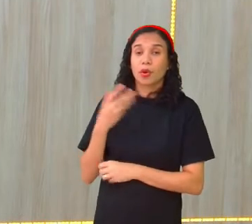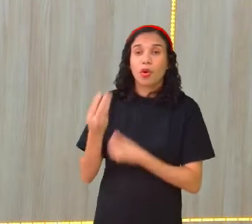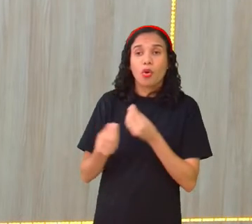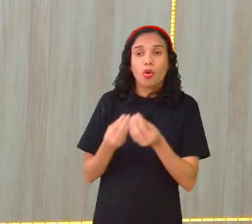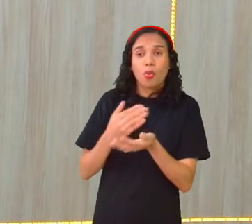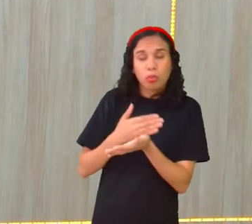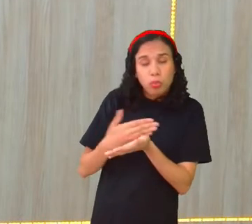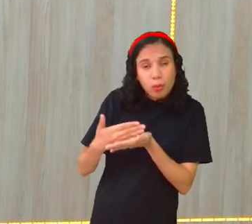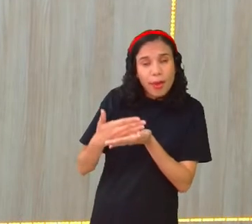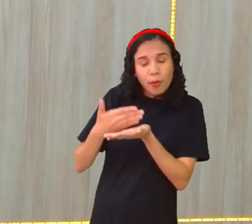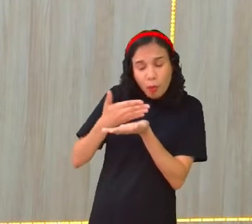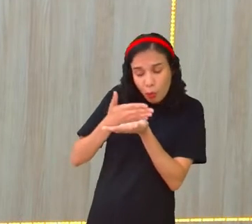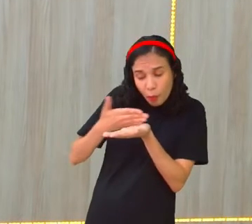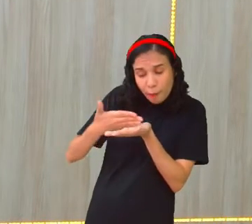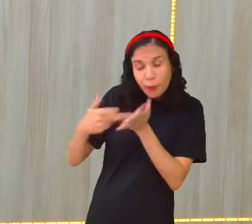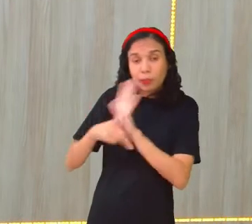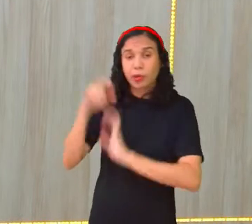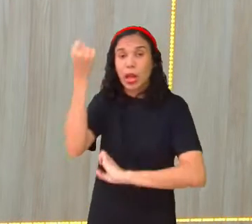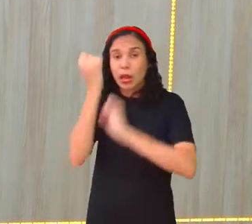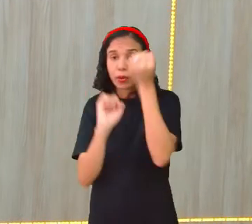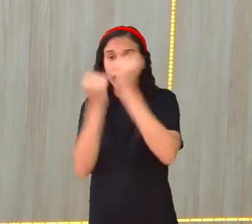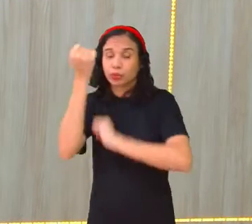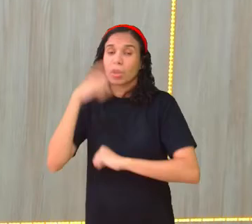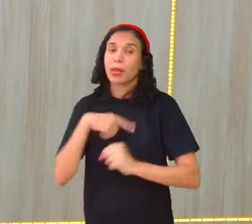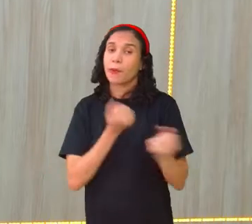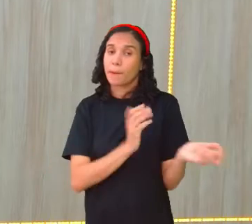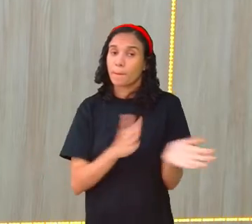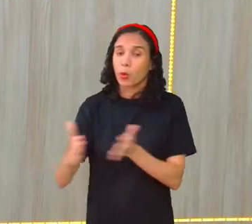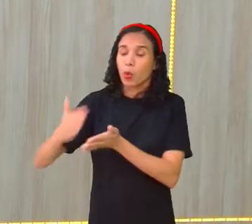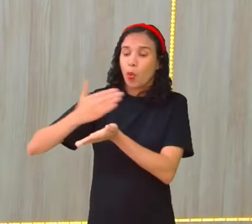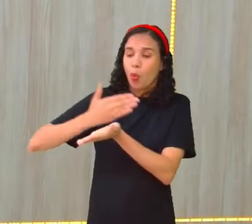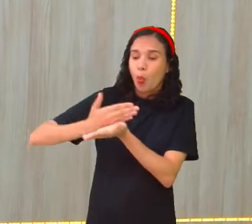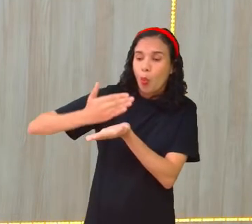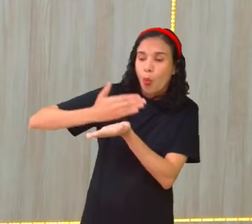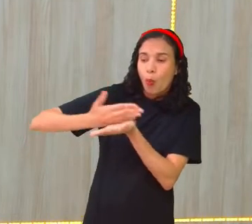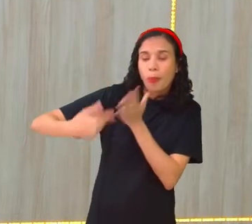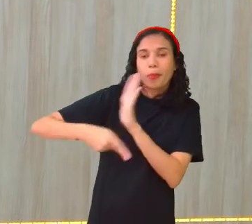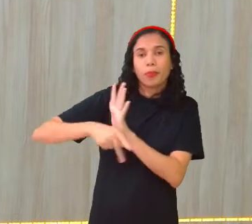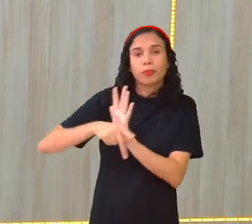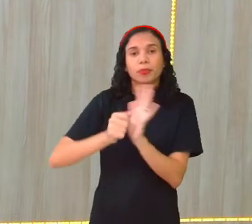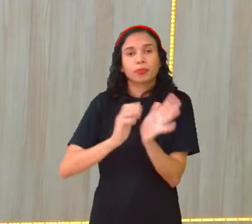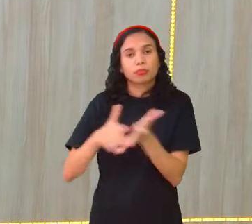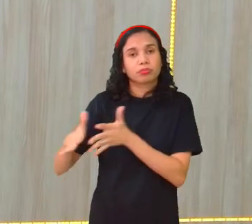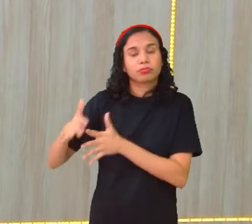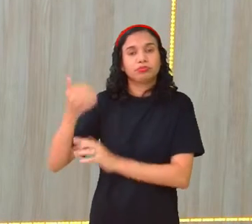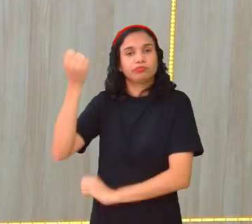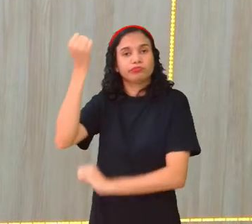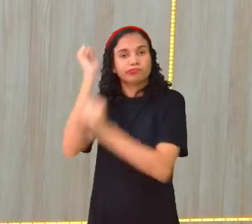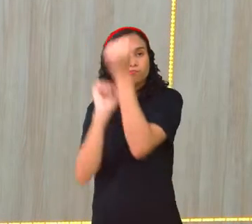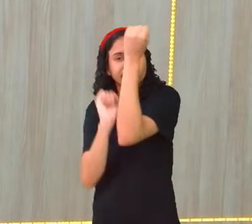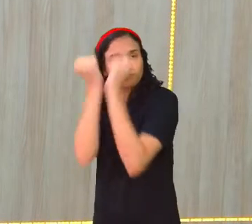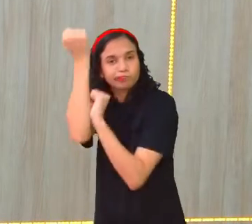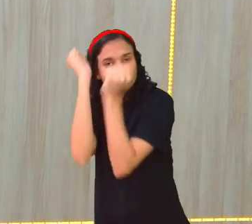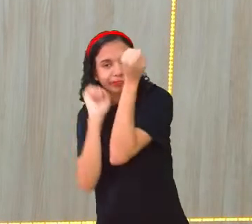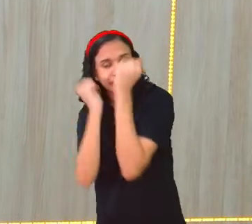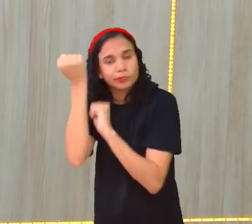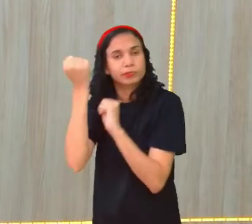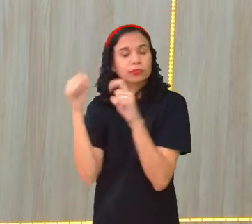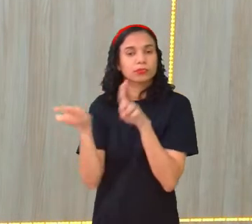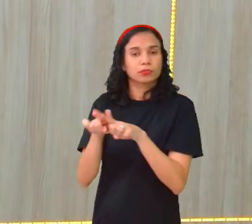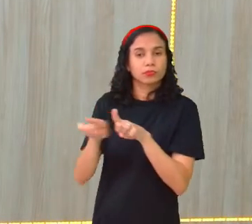surto industrial, né, que houve algum processo de iniciar, né, o processo de fábricas, certo,